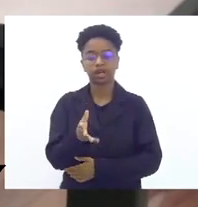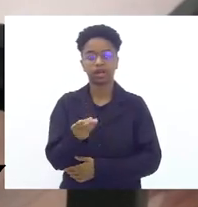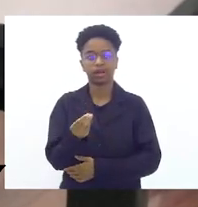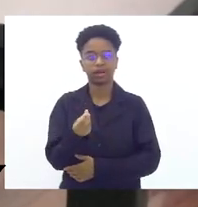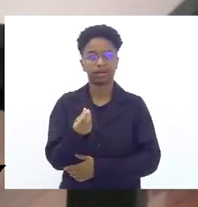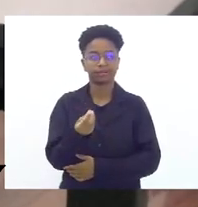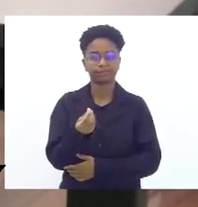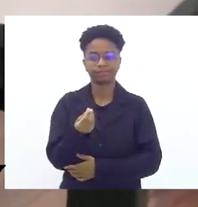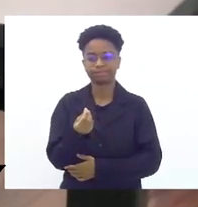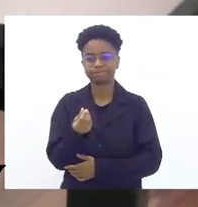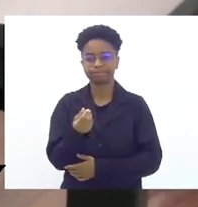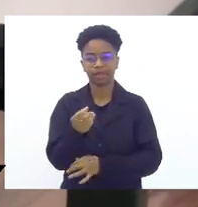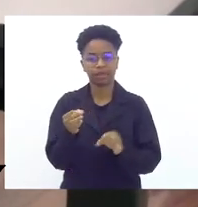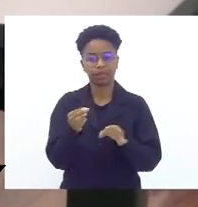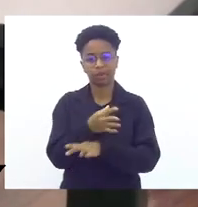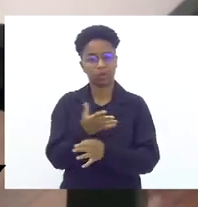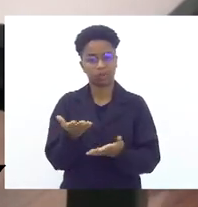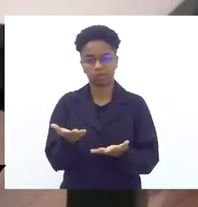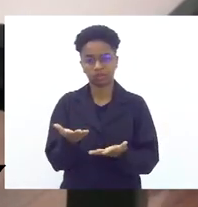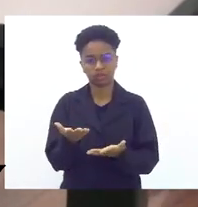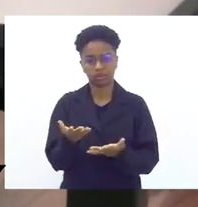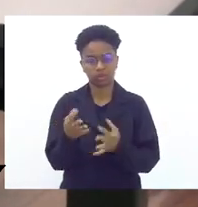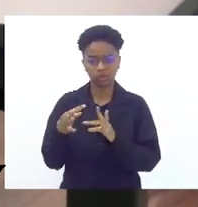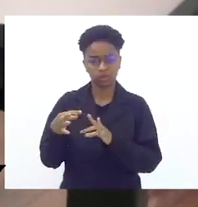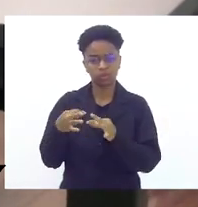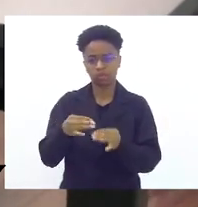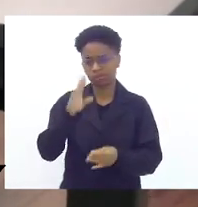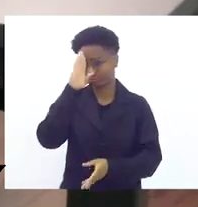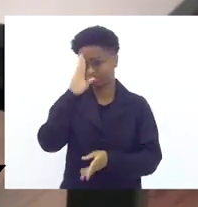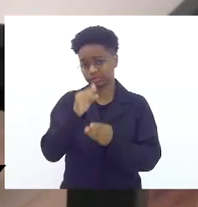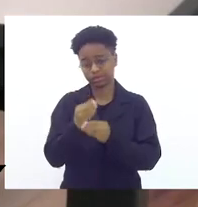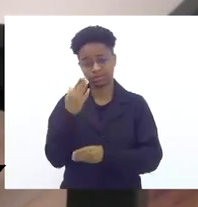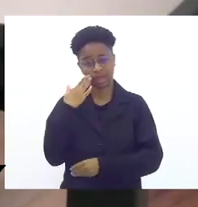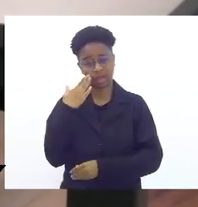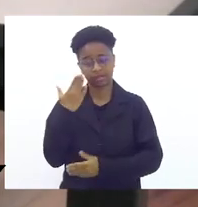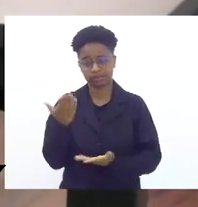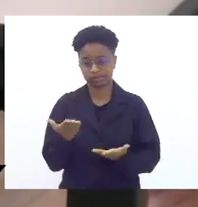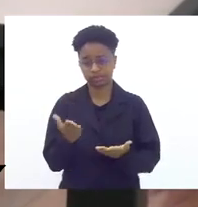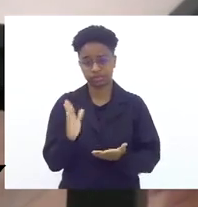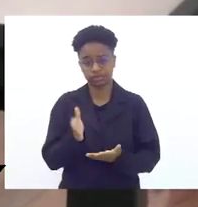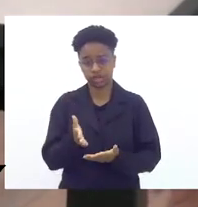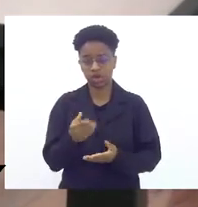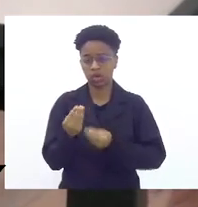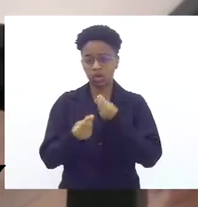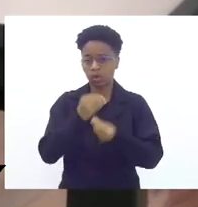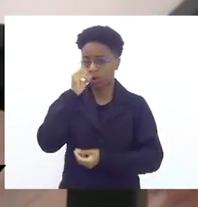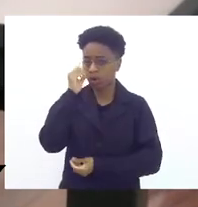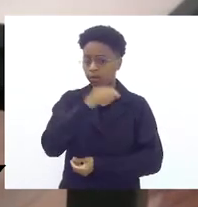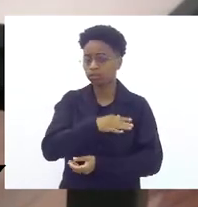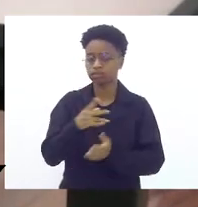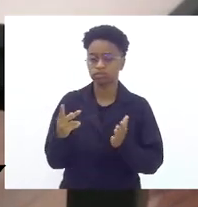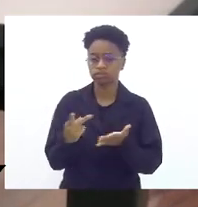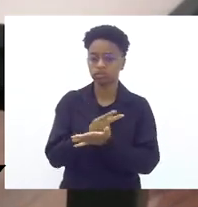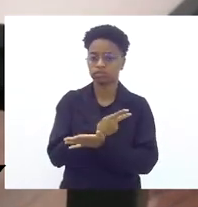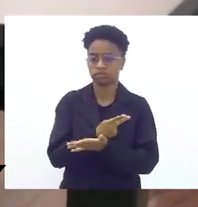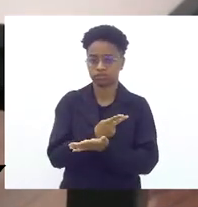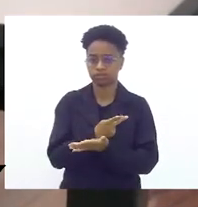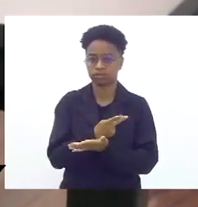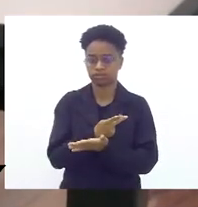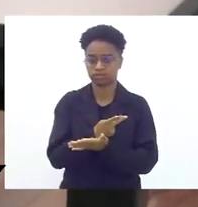assim bem desenhado por todos e todas nós não é dessa desse absurdo que ocorre